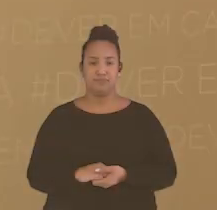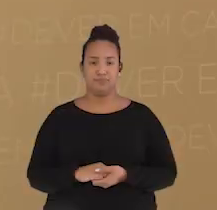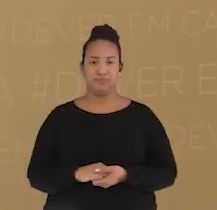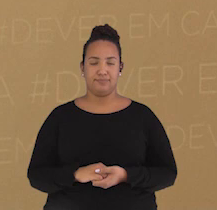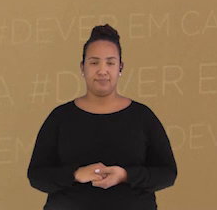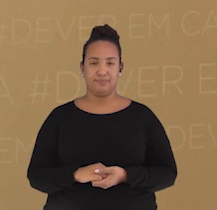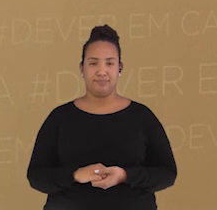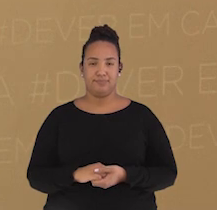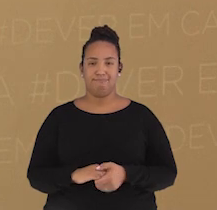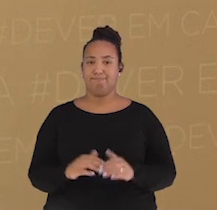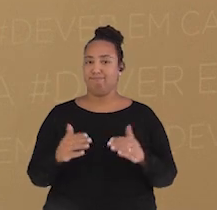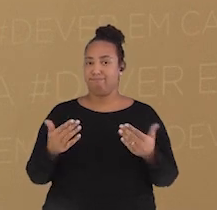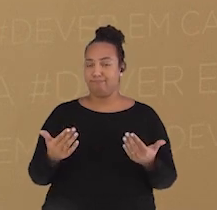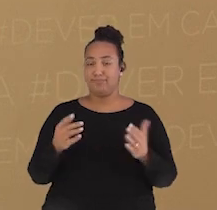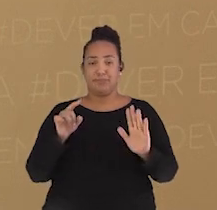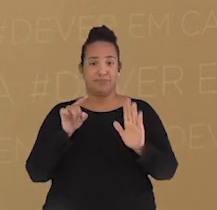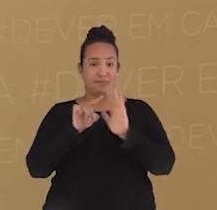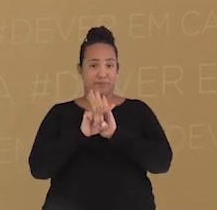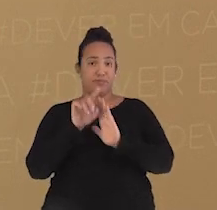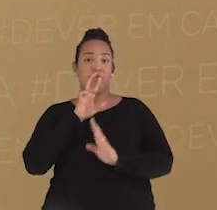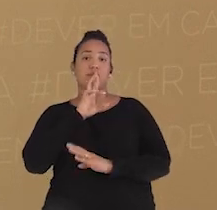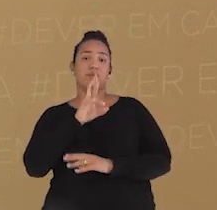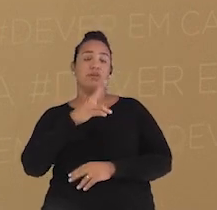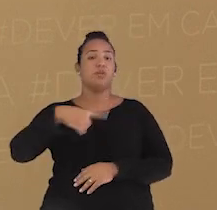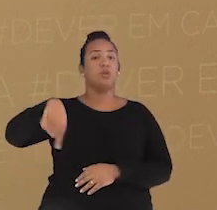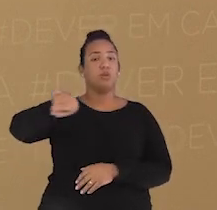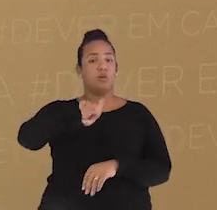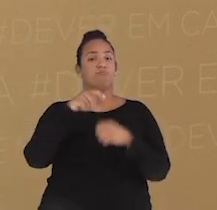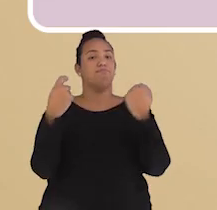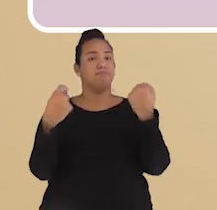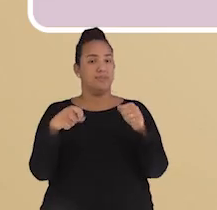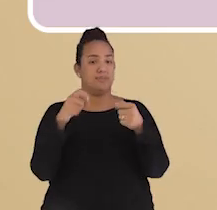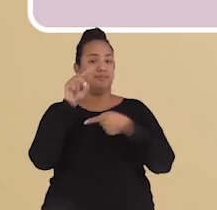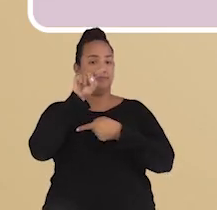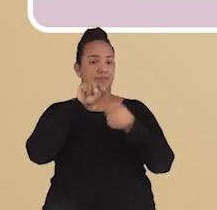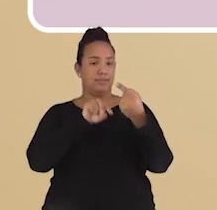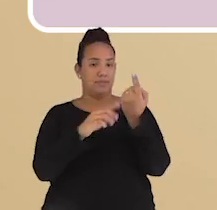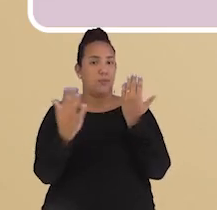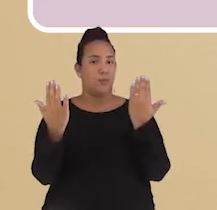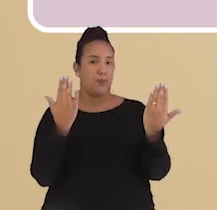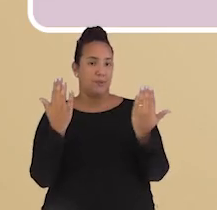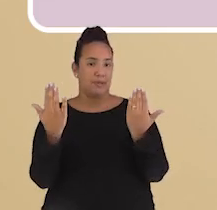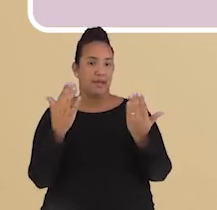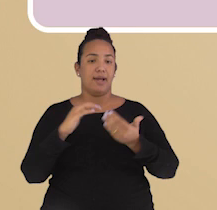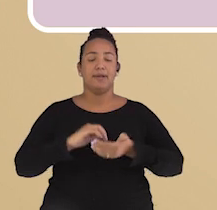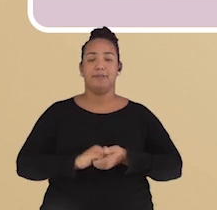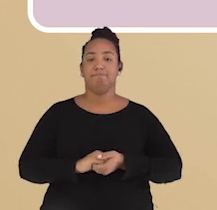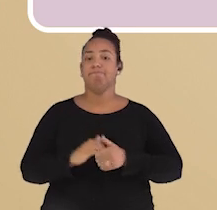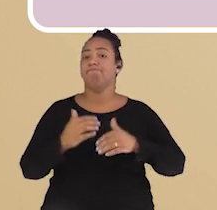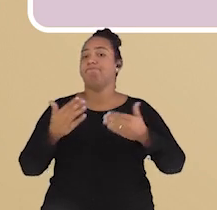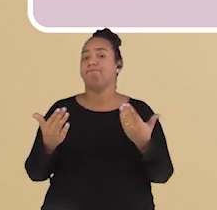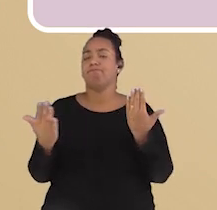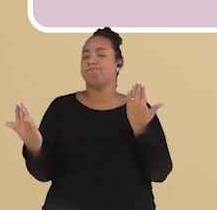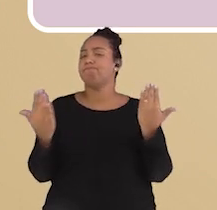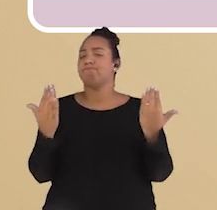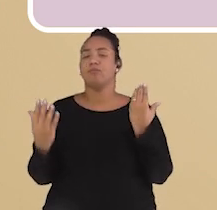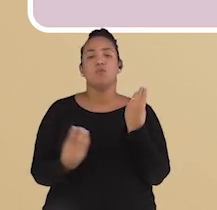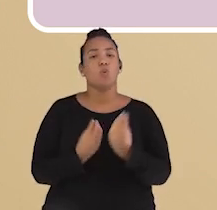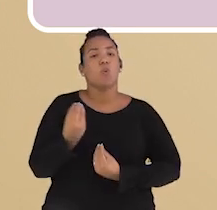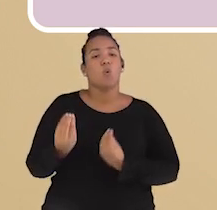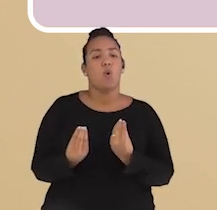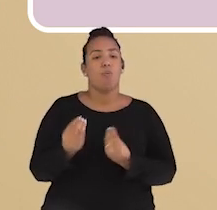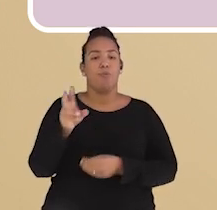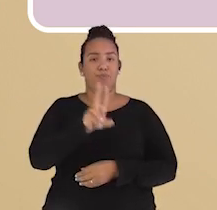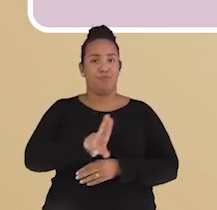Para responder essa pergunta, vamos precisar comparar as frações. E para fazer essa comparação, vamos usar os símbolos